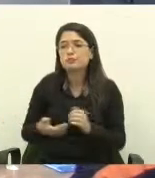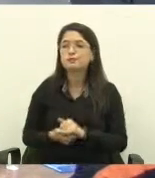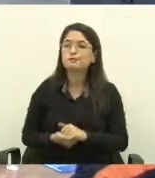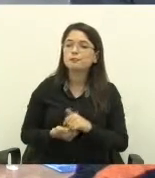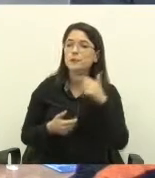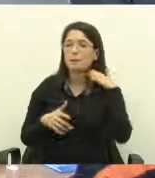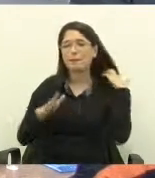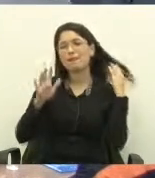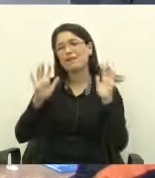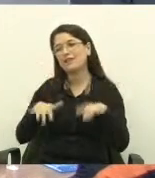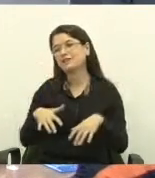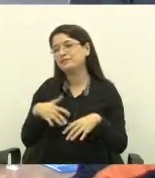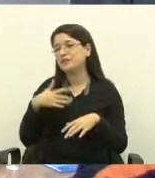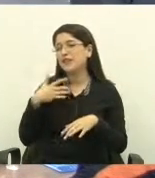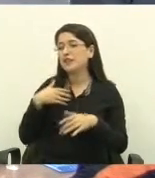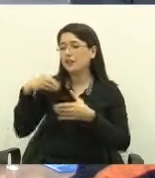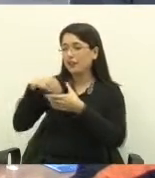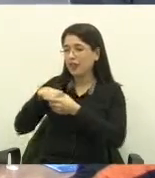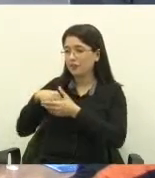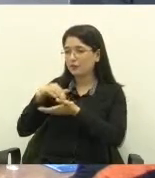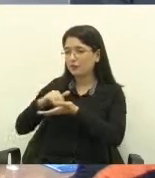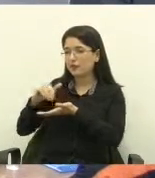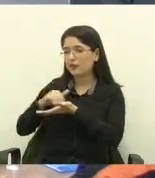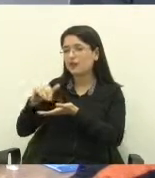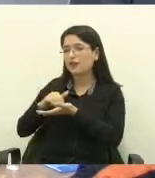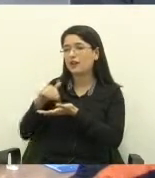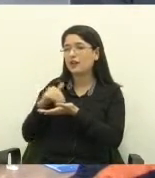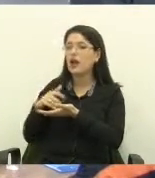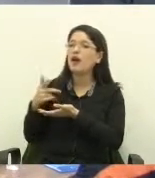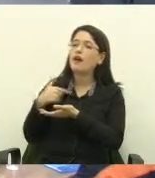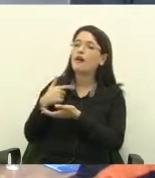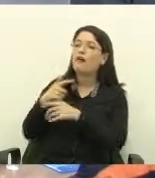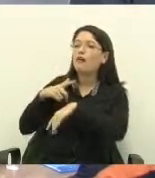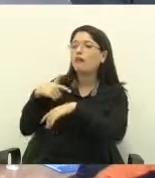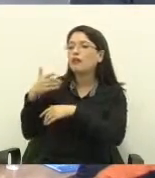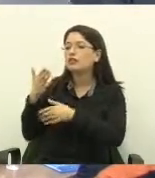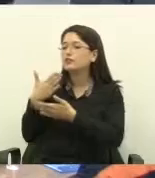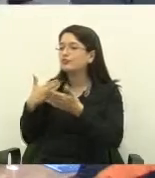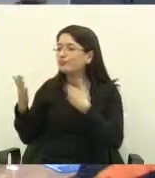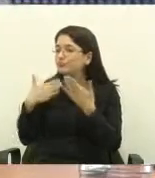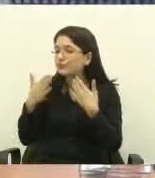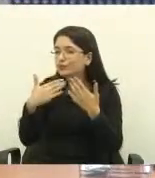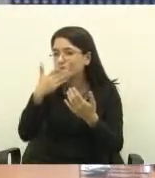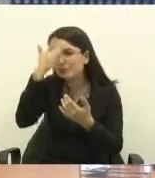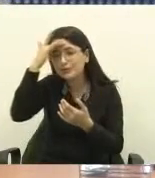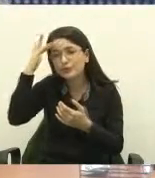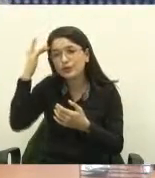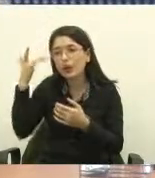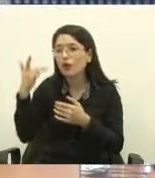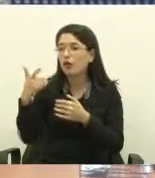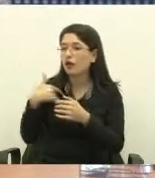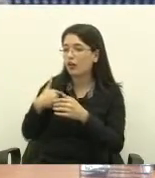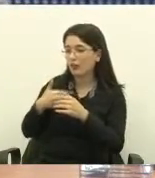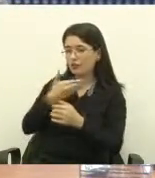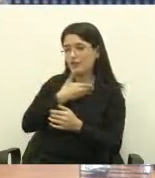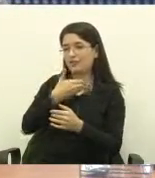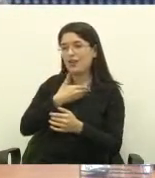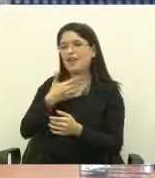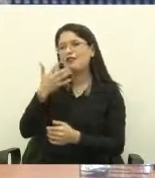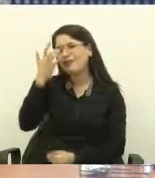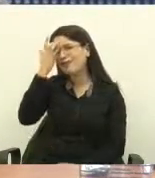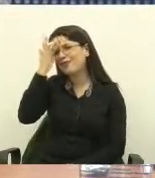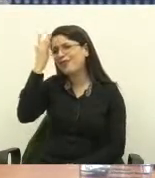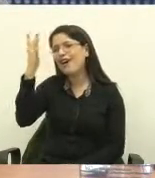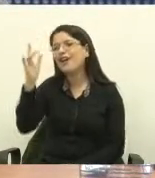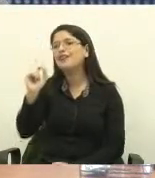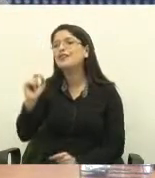Eu brinco muito na secretaria, quando eu dialogo com parceiros de qualquer instância, dizendo que é fácil fazer gestão quando